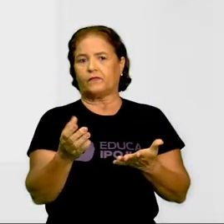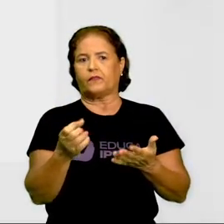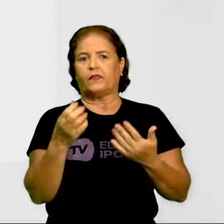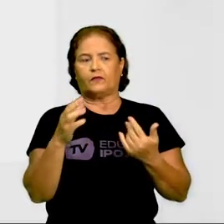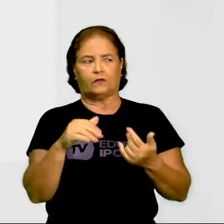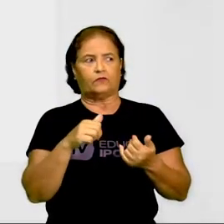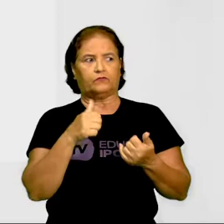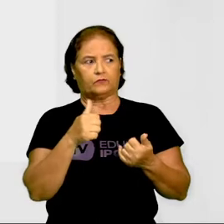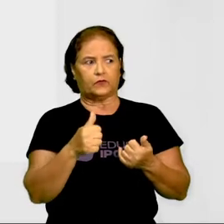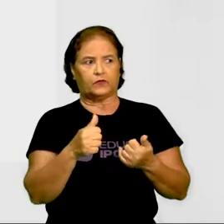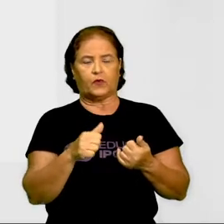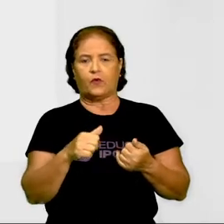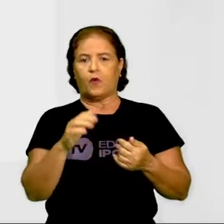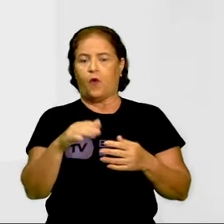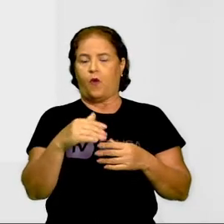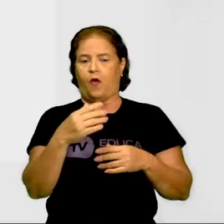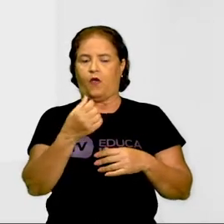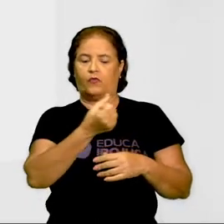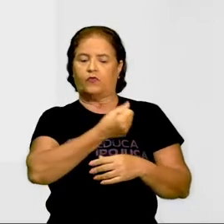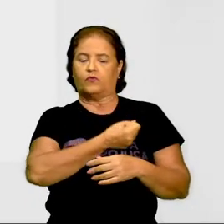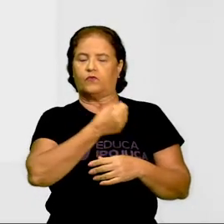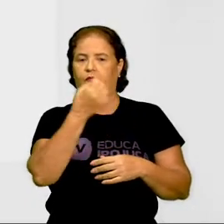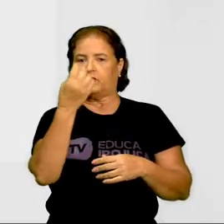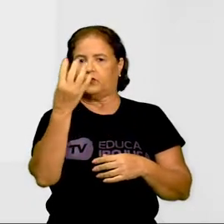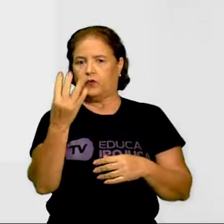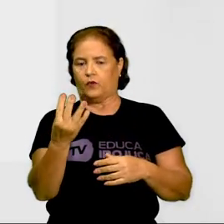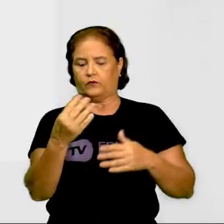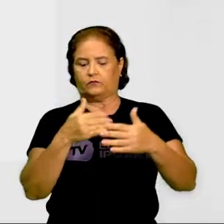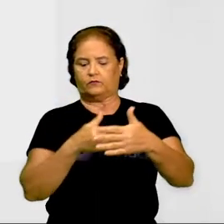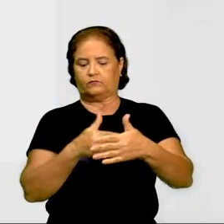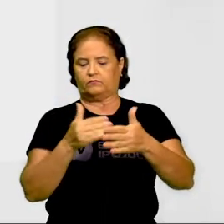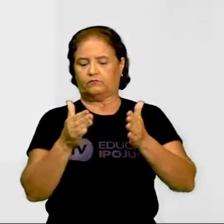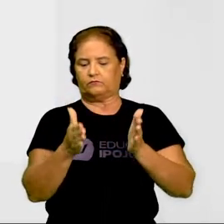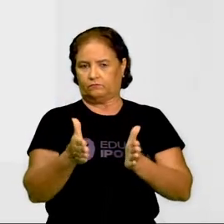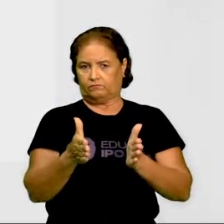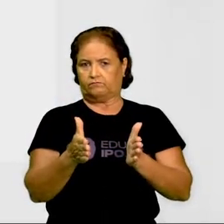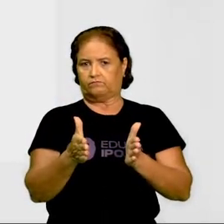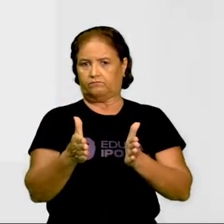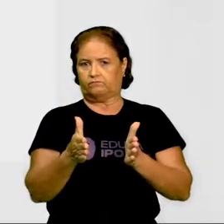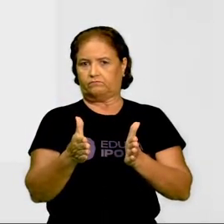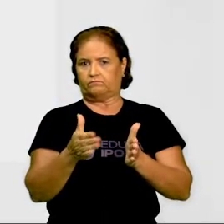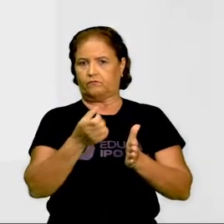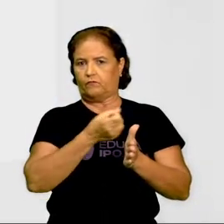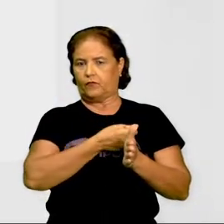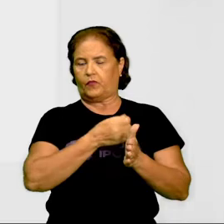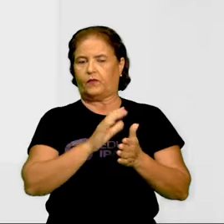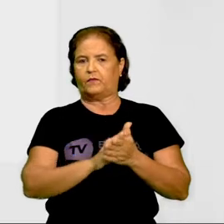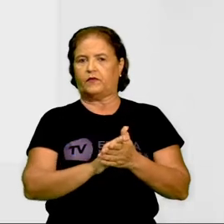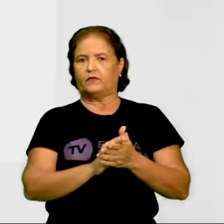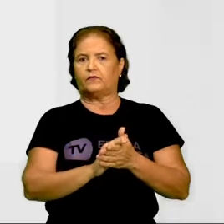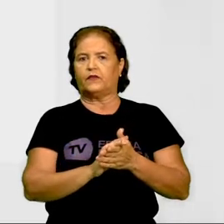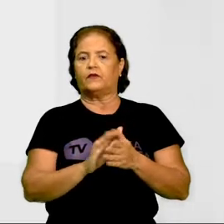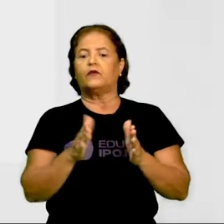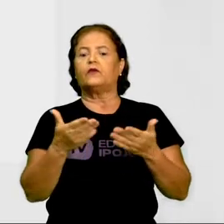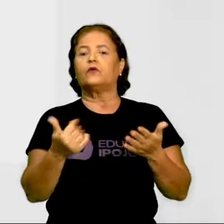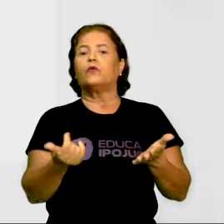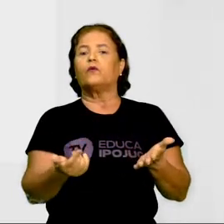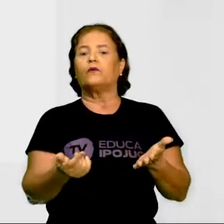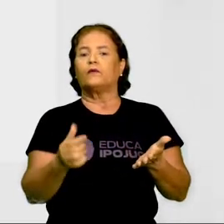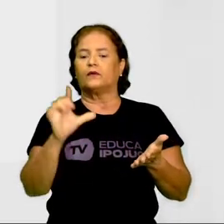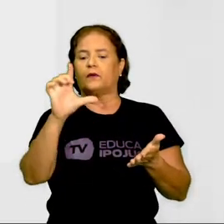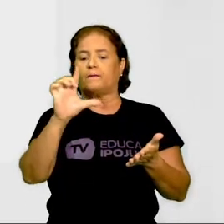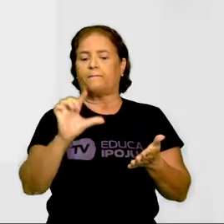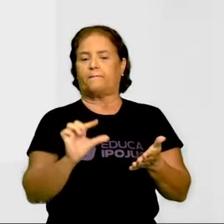Muito bem, crianças. A caixa número 4 cabe mais. E qual a caixa que cabe